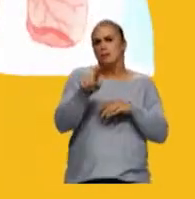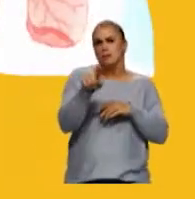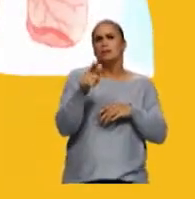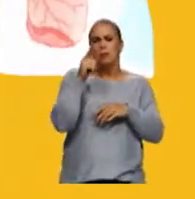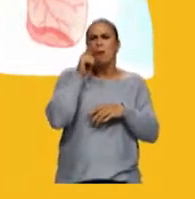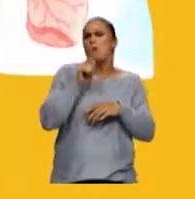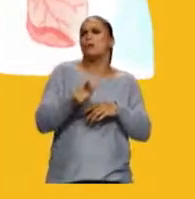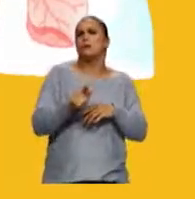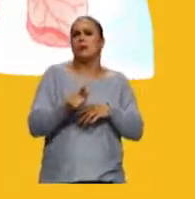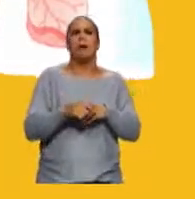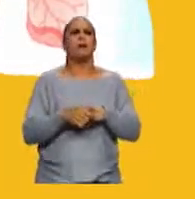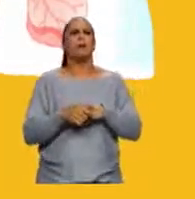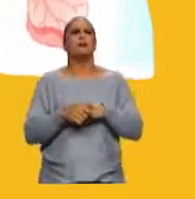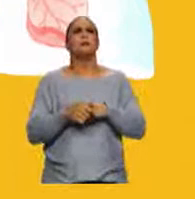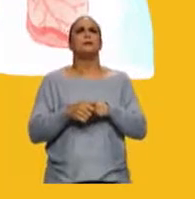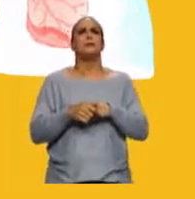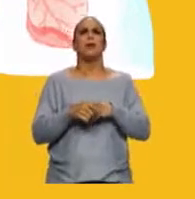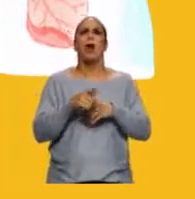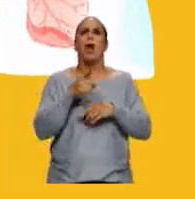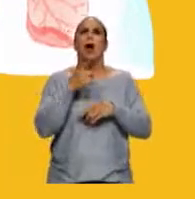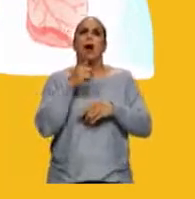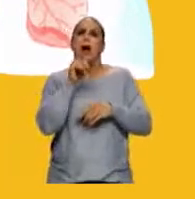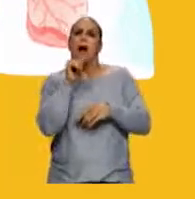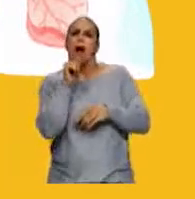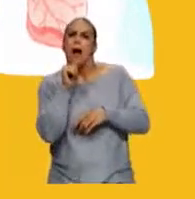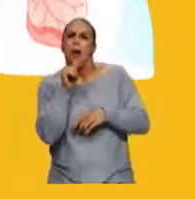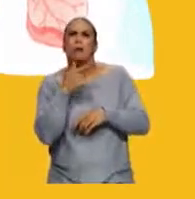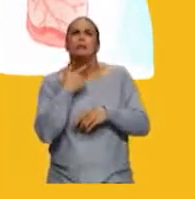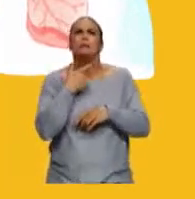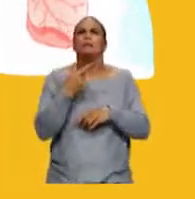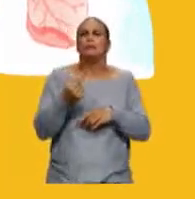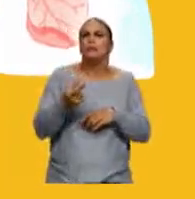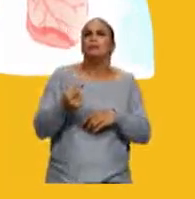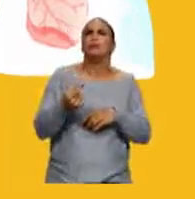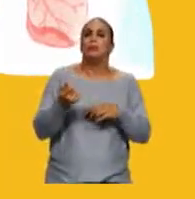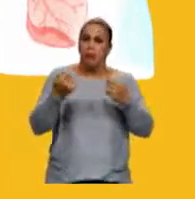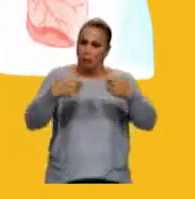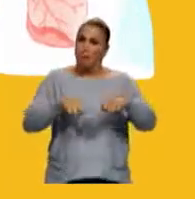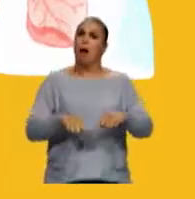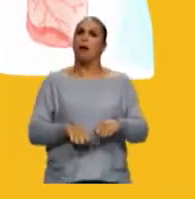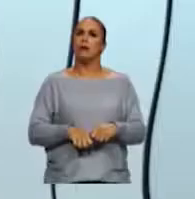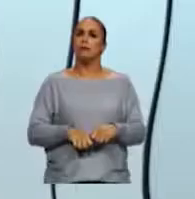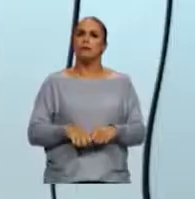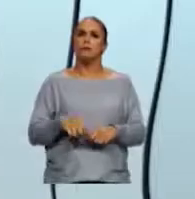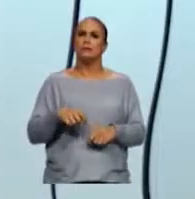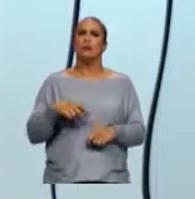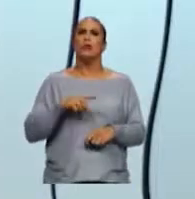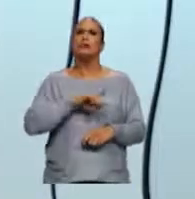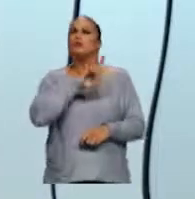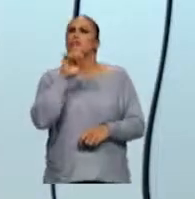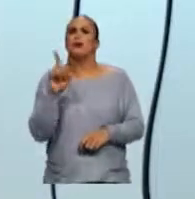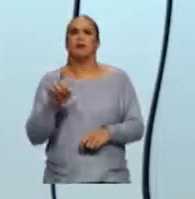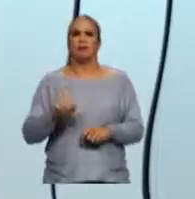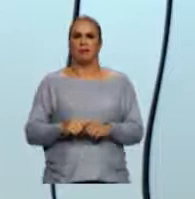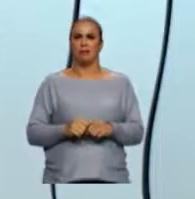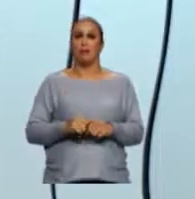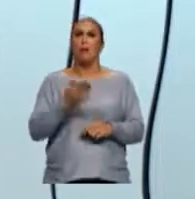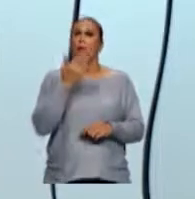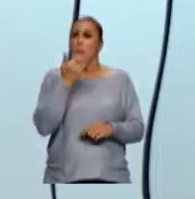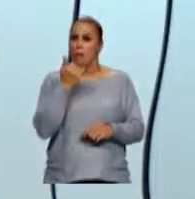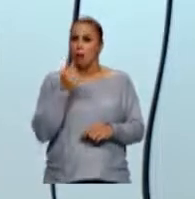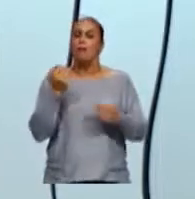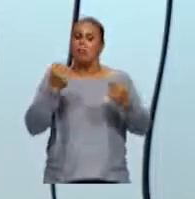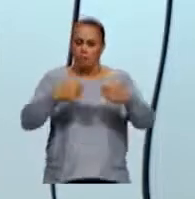vezes, um dia não, né, gente? Algumas horas sem tomar água, e alguns dias, ou às vezes um dia inteiro sem comer. Mas sem o ar, você não consegue